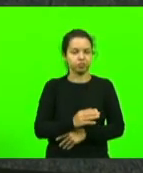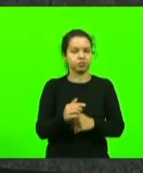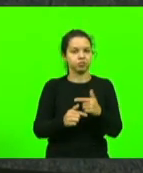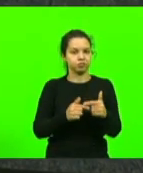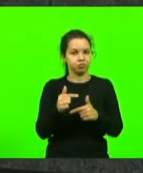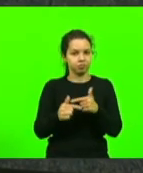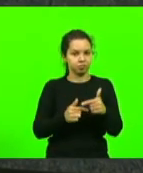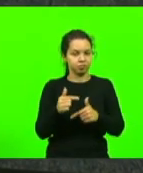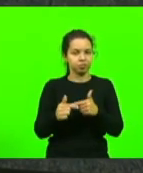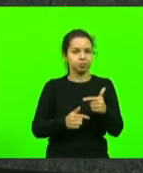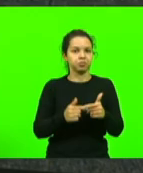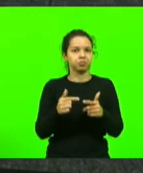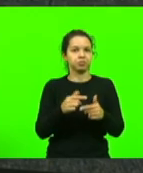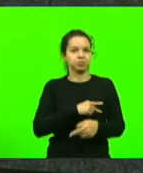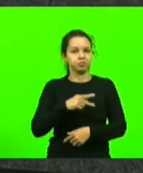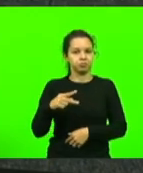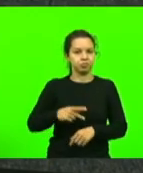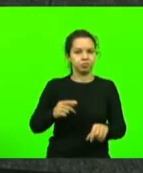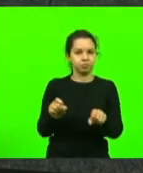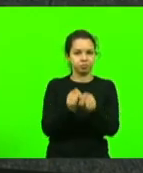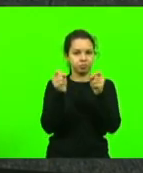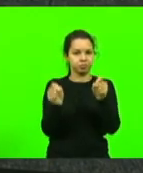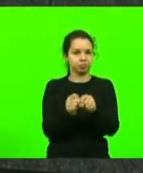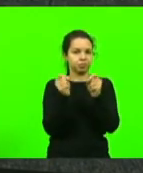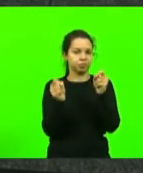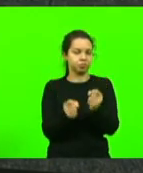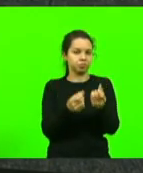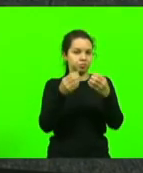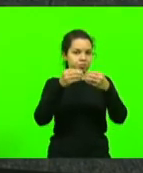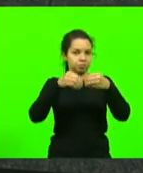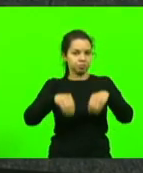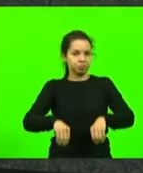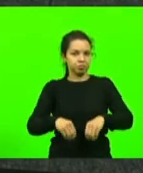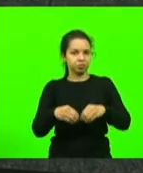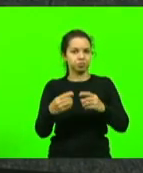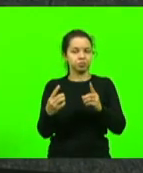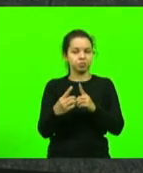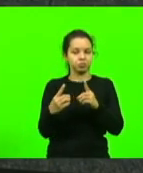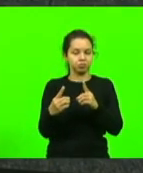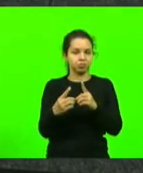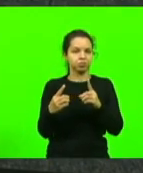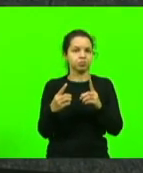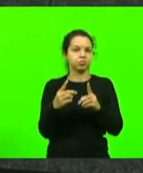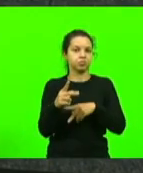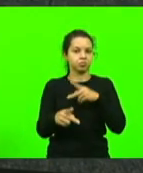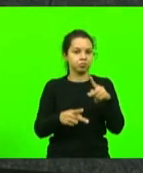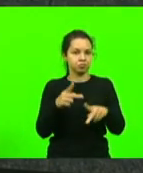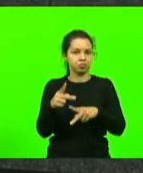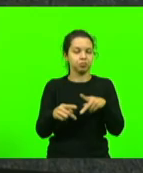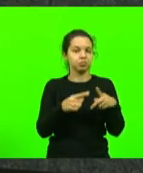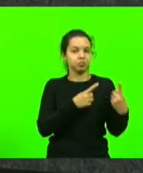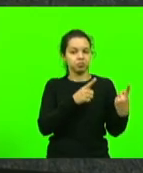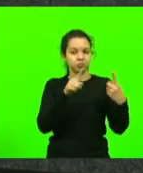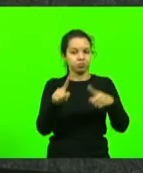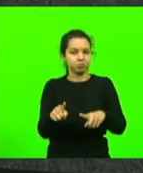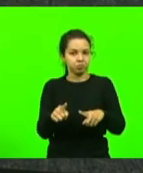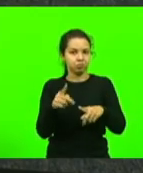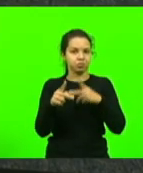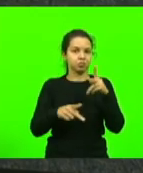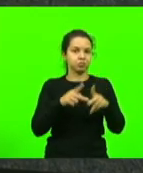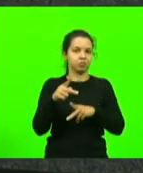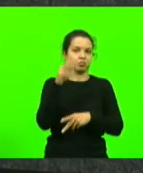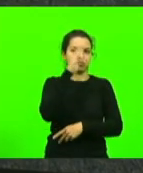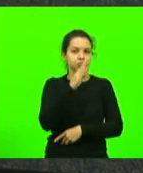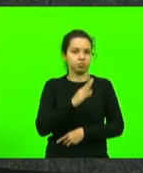público EA precarização daquilo que a oferecido para a população Então esse é um ataque a população brasileira